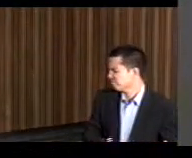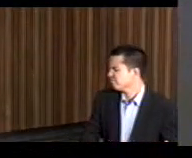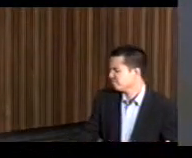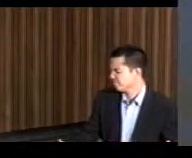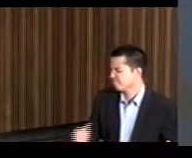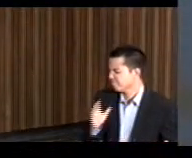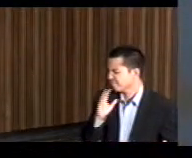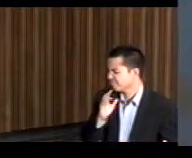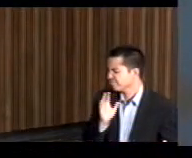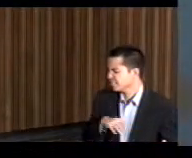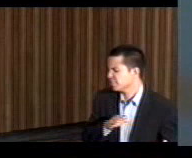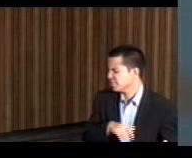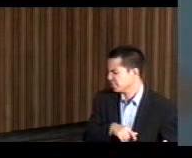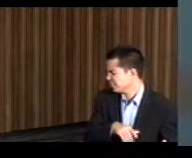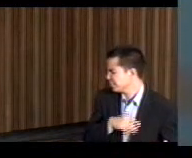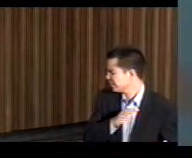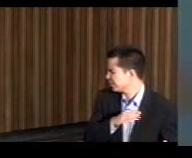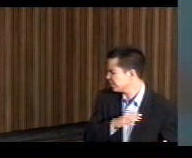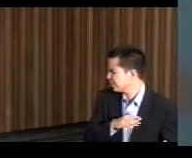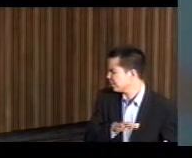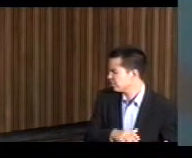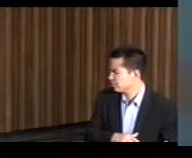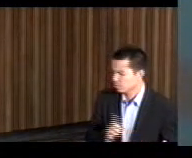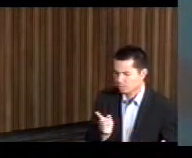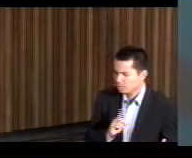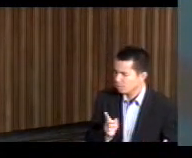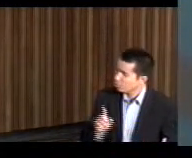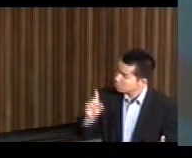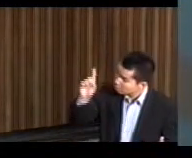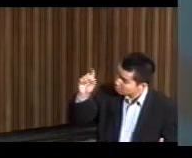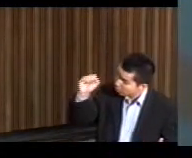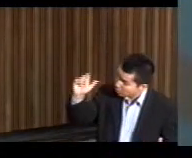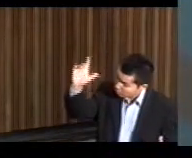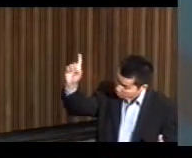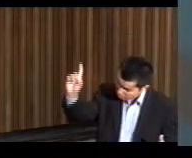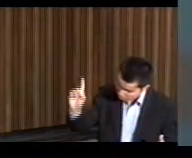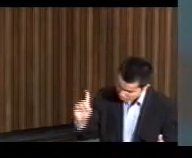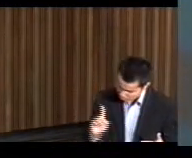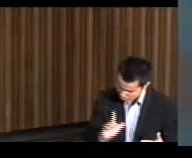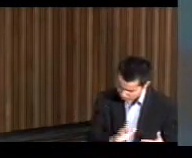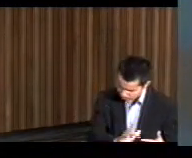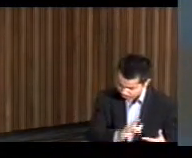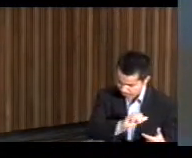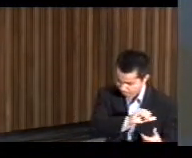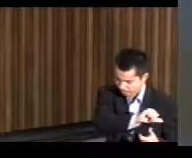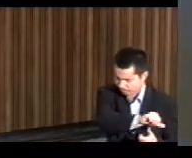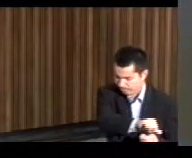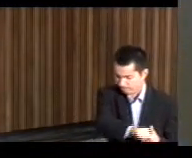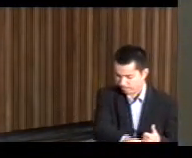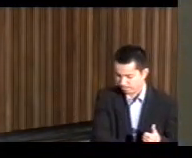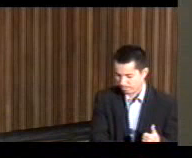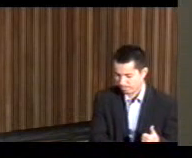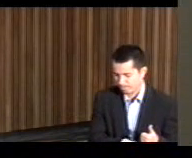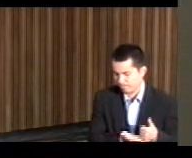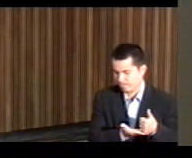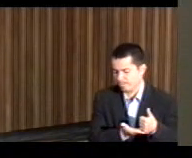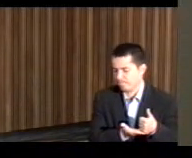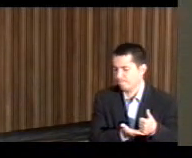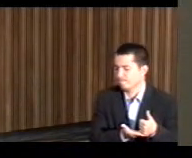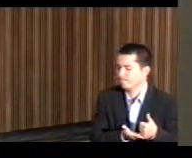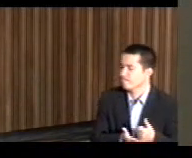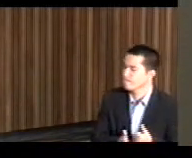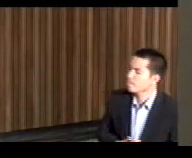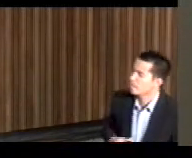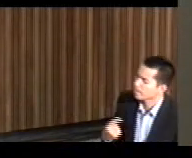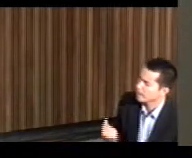quero isso de você. Eu quero que você creia que eu sou o Deus Todo-Poderoso, que eu vou